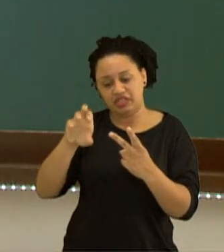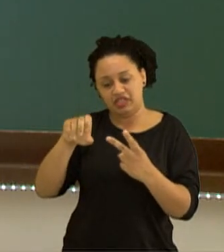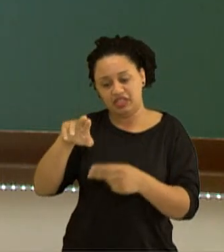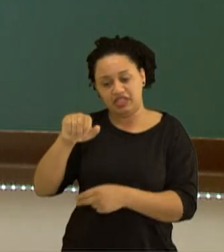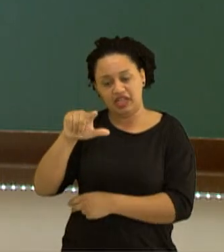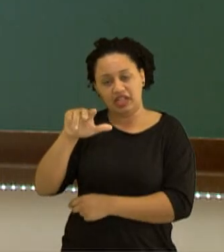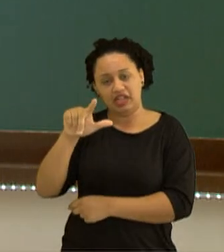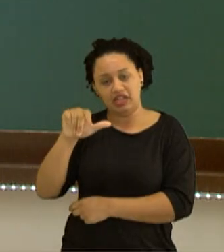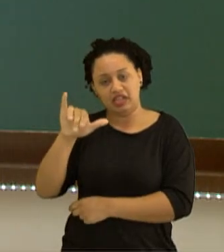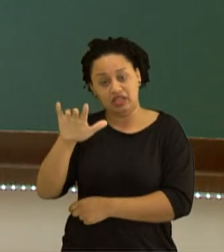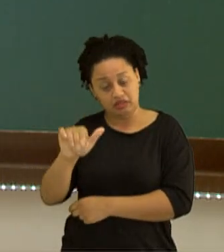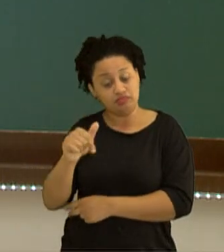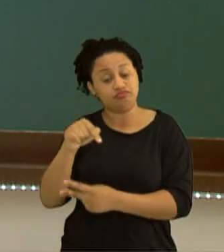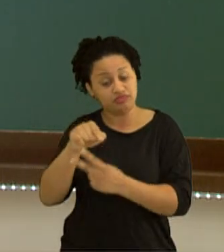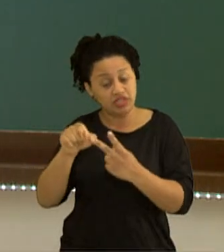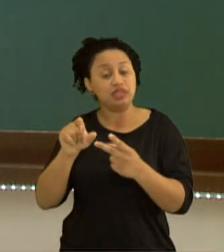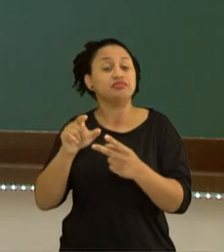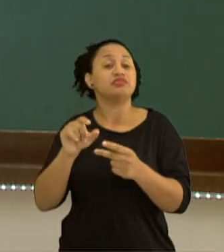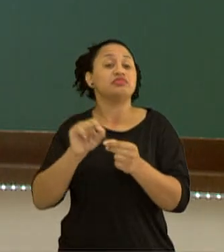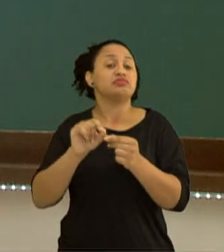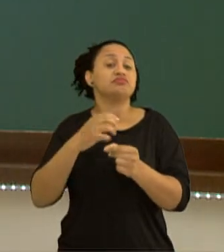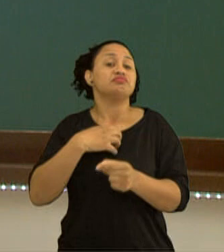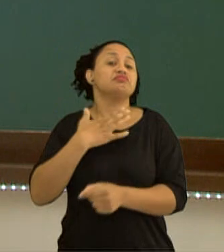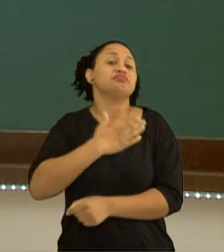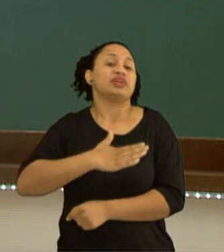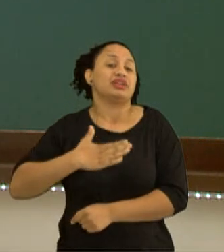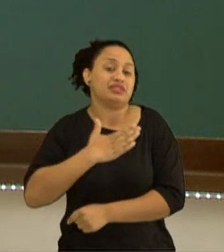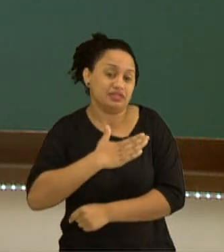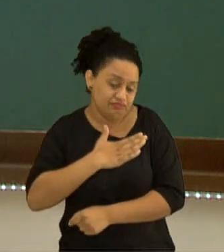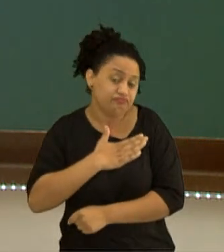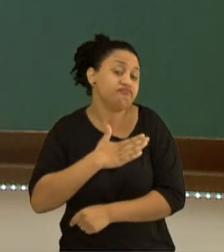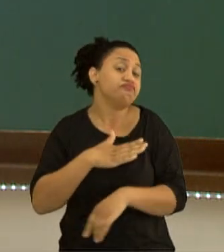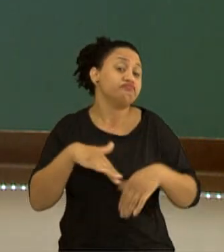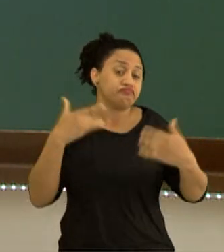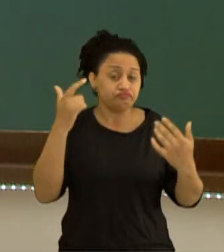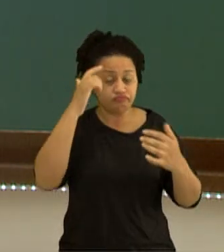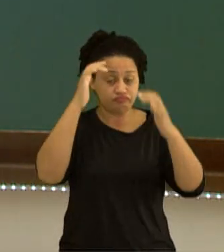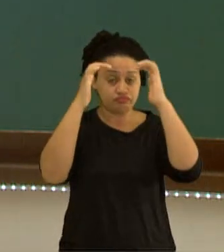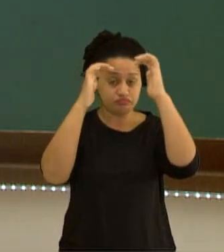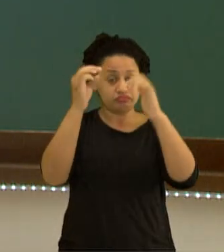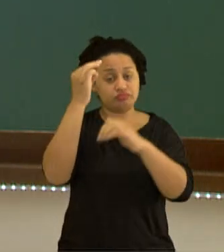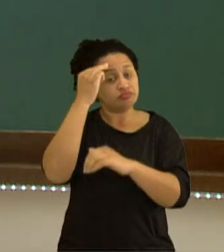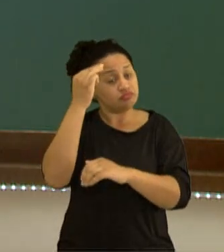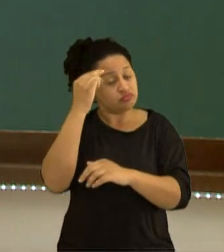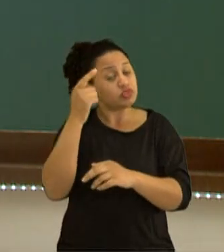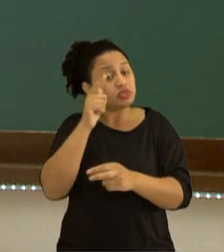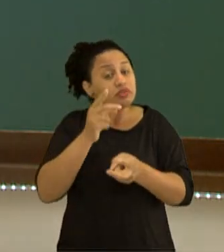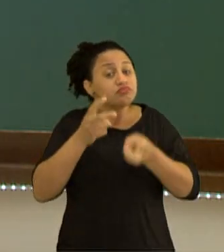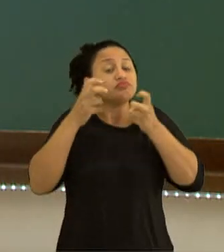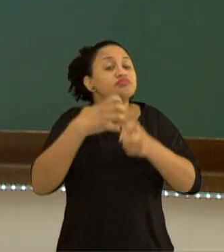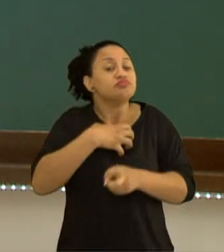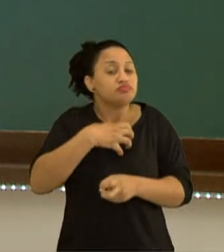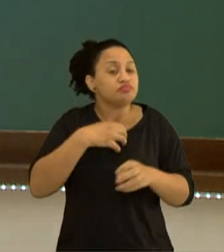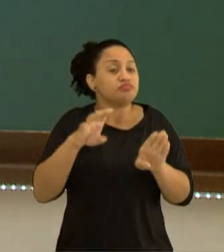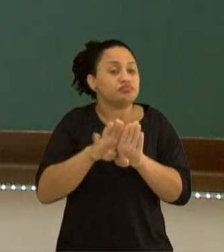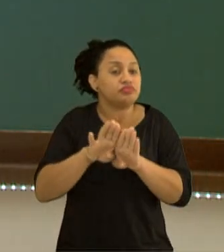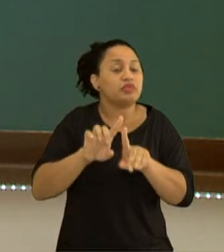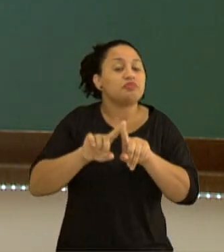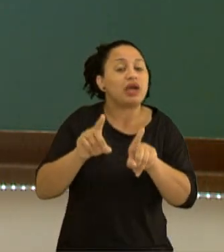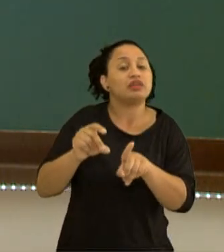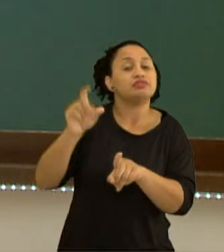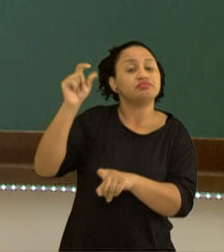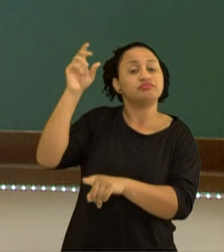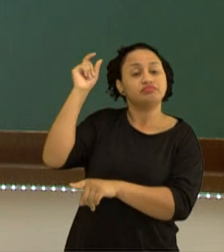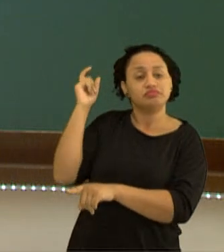E esse prazer é percebido pela nossa mente também. Mas nessa época, né? Antigamente, os gregos acreditavam e já vinham com esse